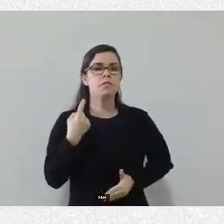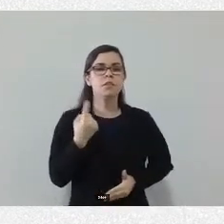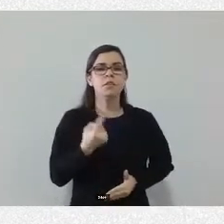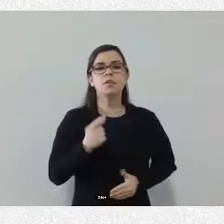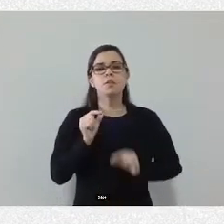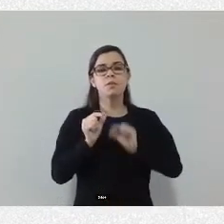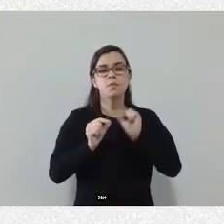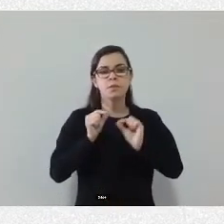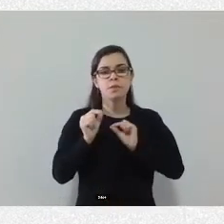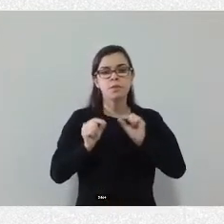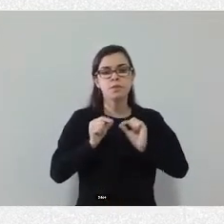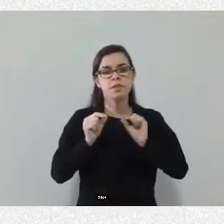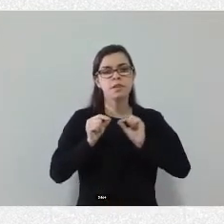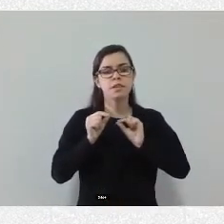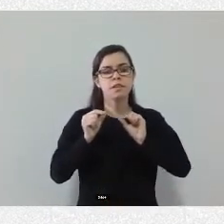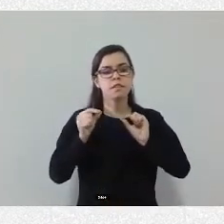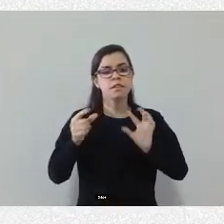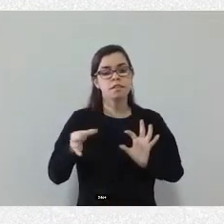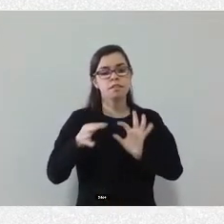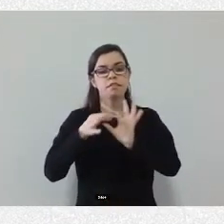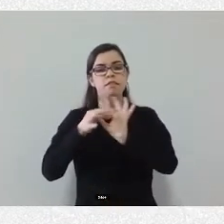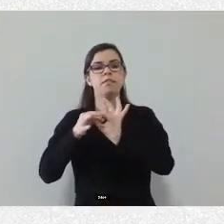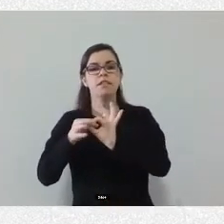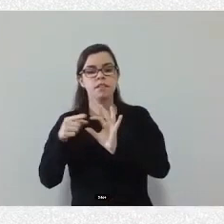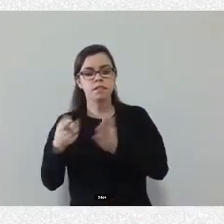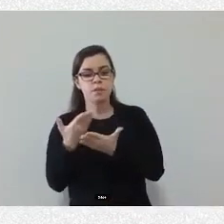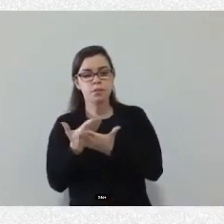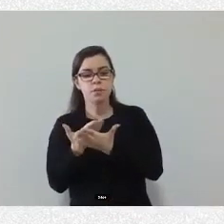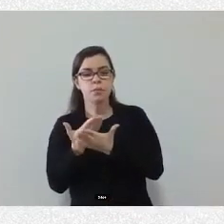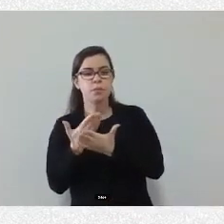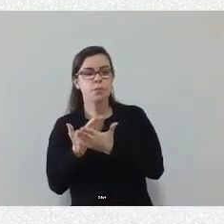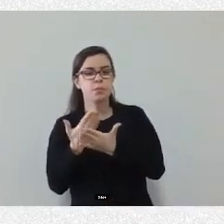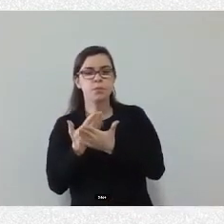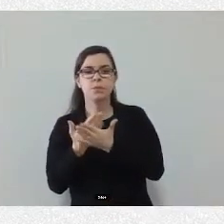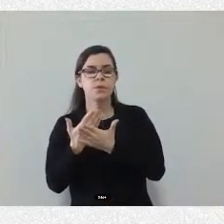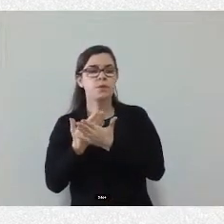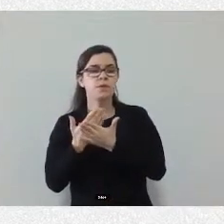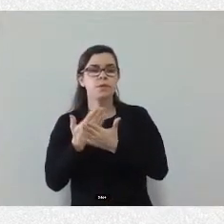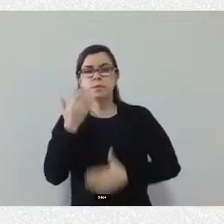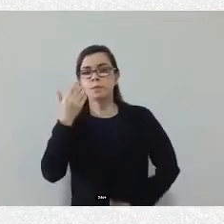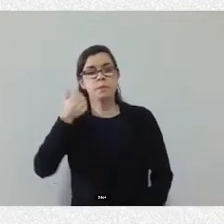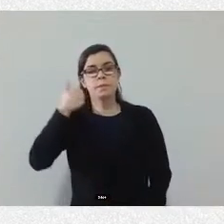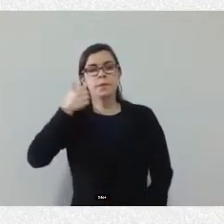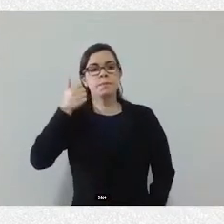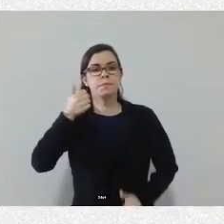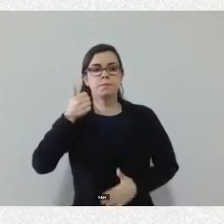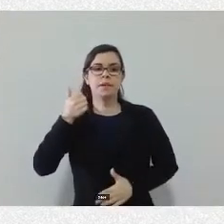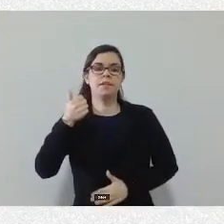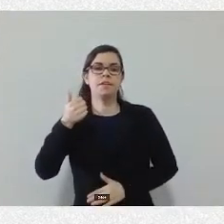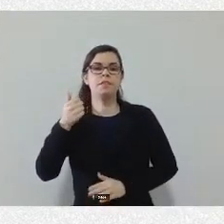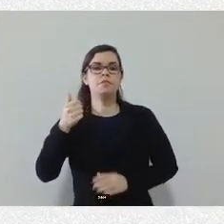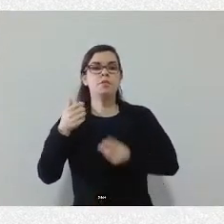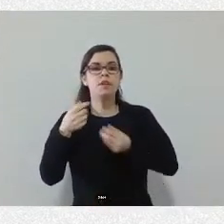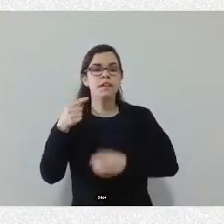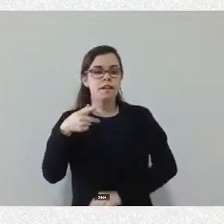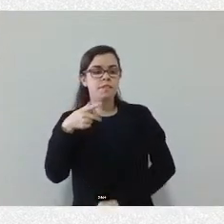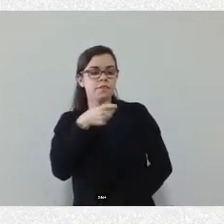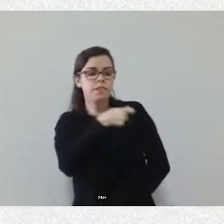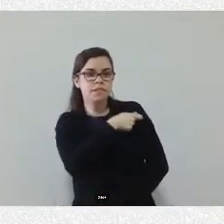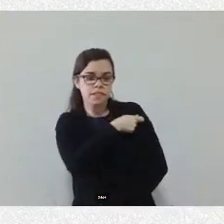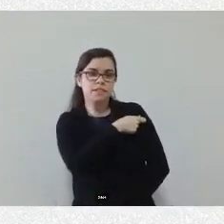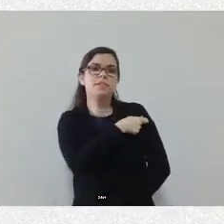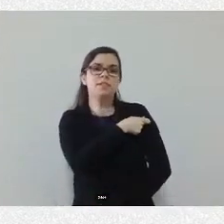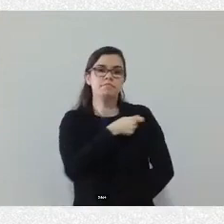linkados a esse estudo de pioneiro de efetividade em vida real de uma vacina, para colaborar com o enfrentamento